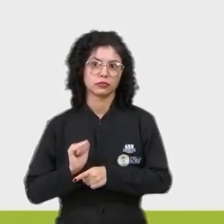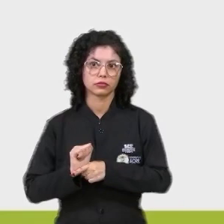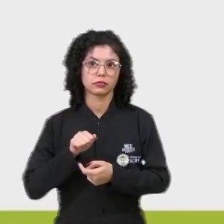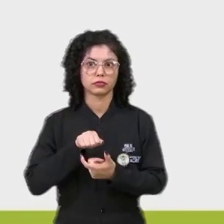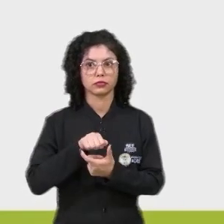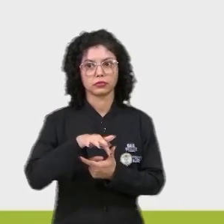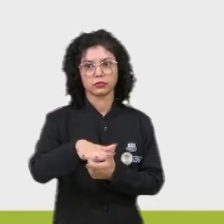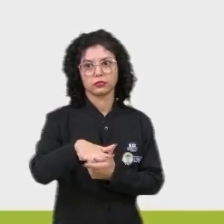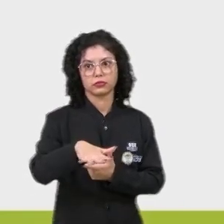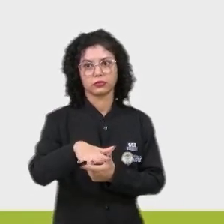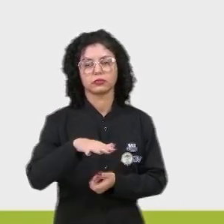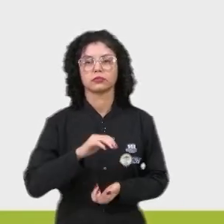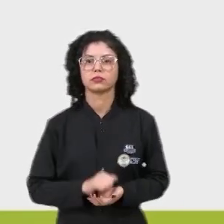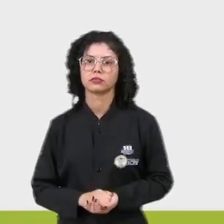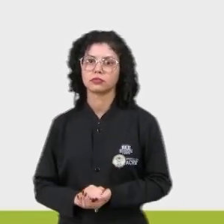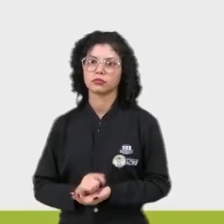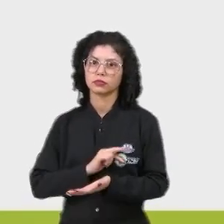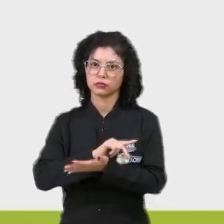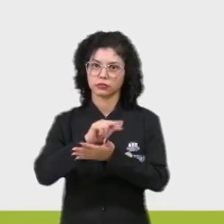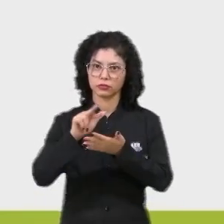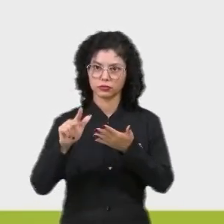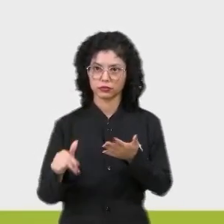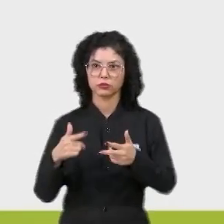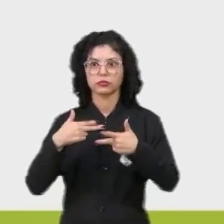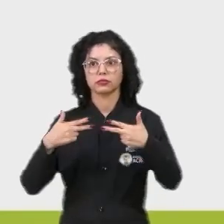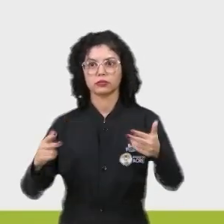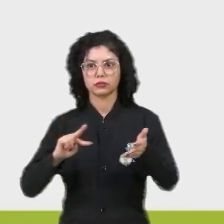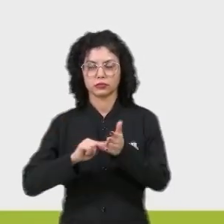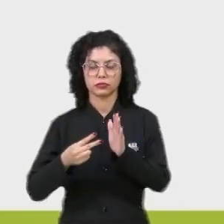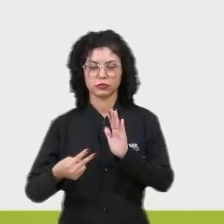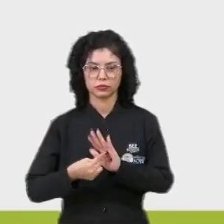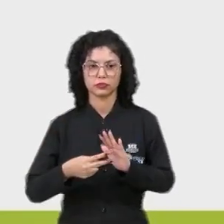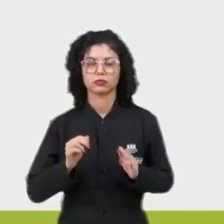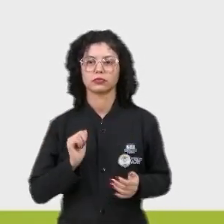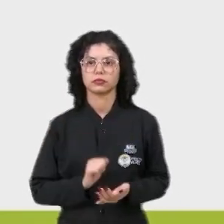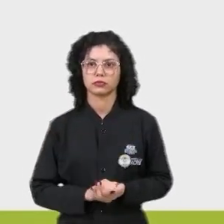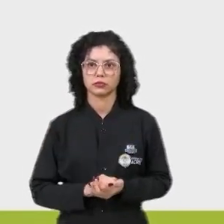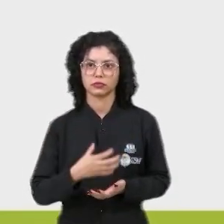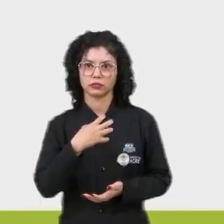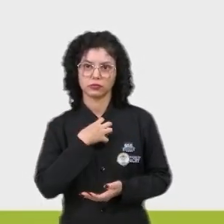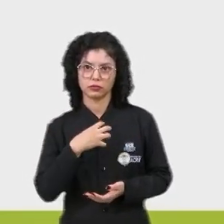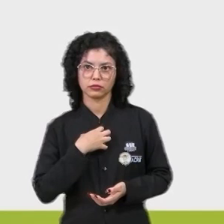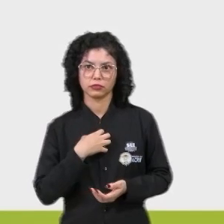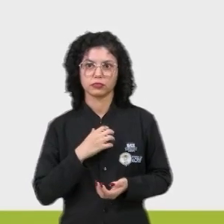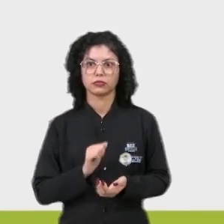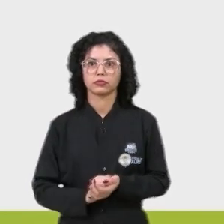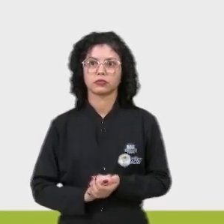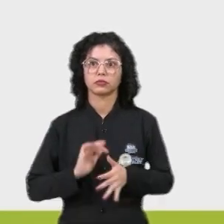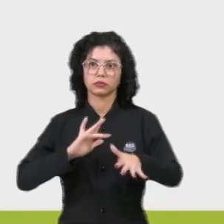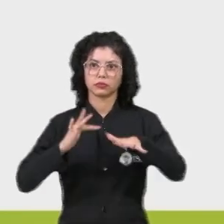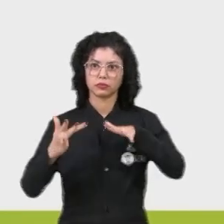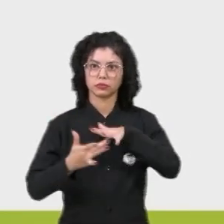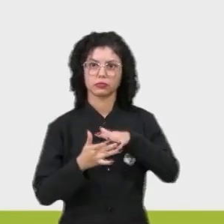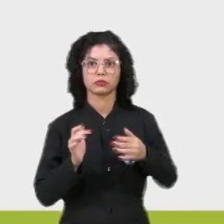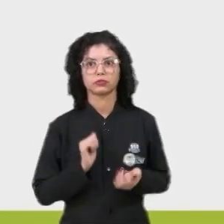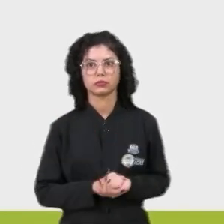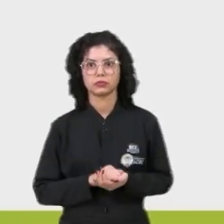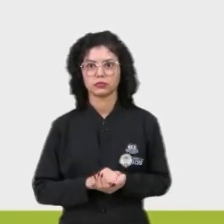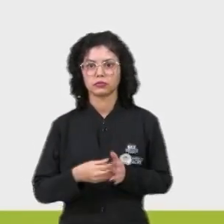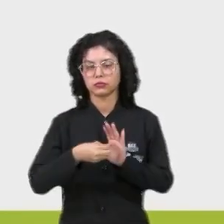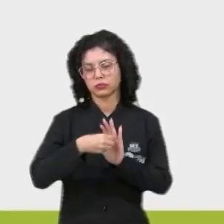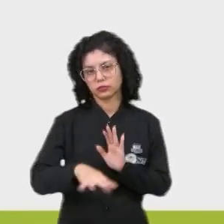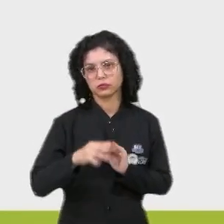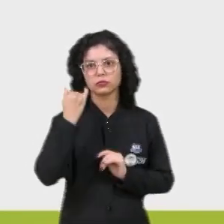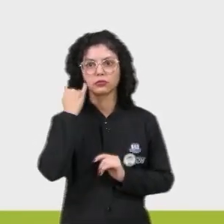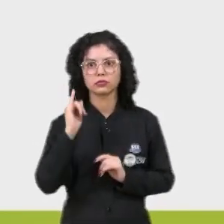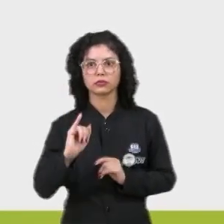justamente à polissemia, ou seja, aos múltiplos sentidos da expressão rede social para